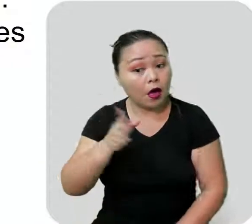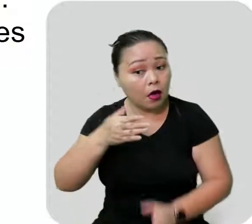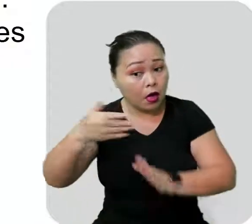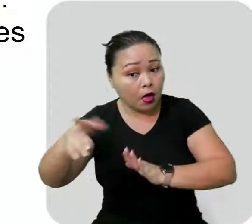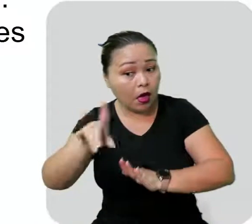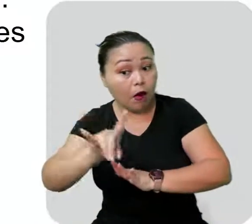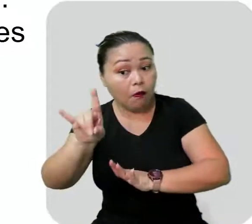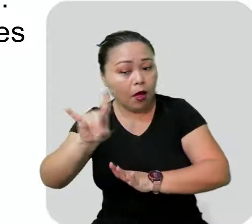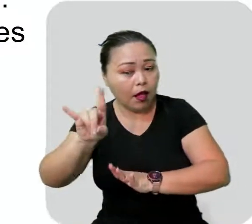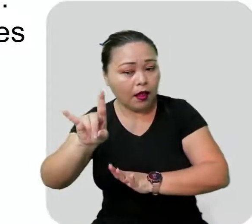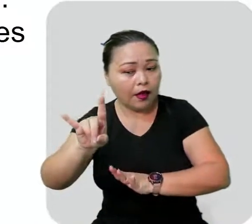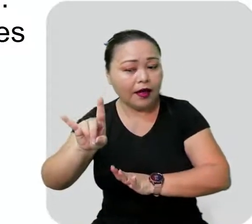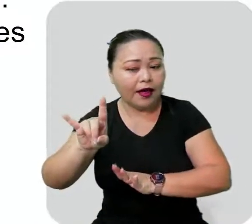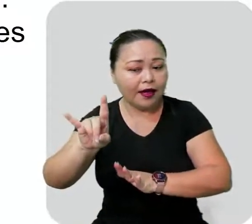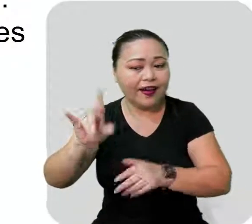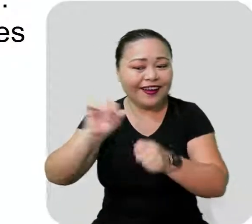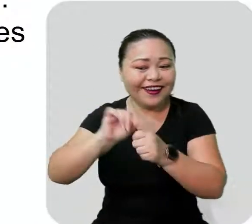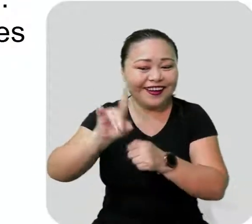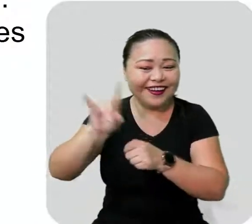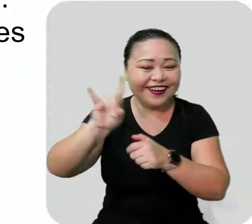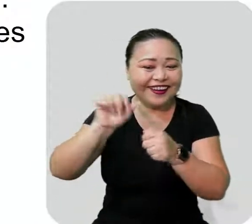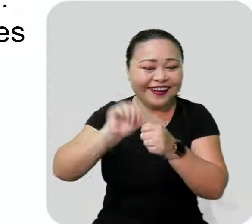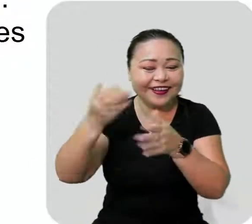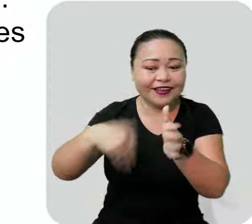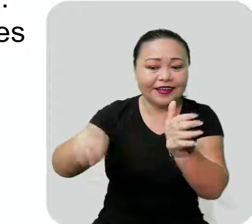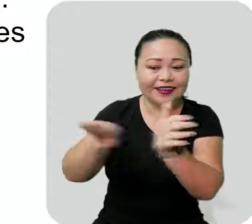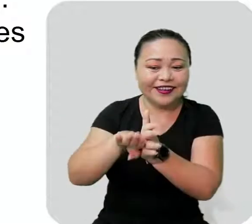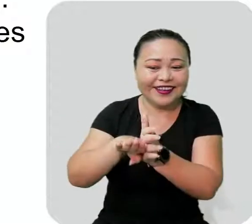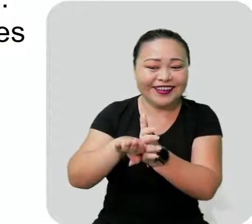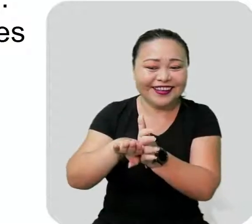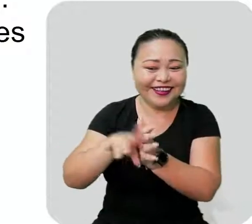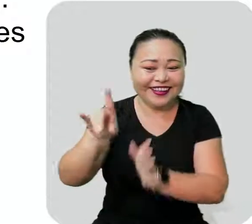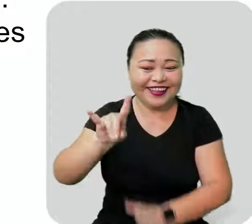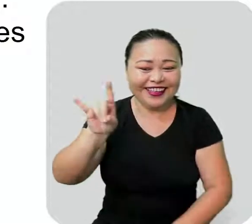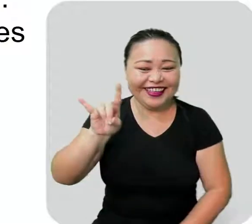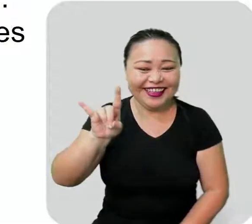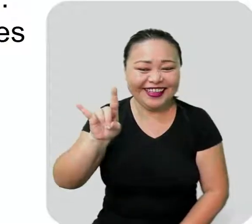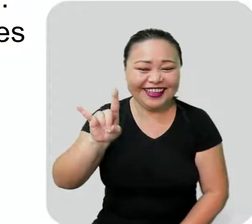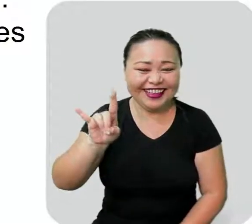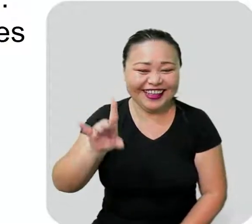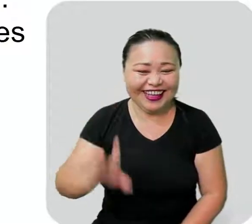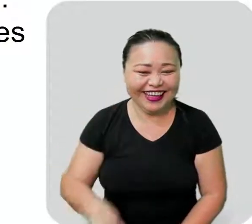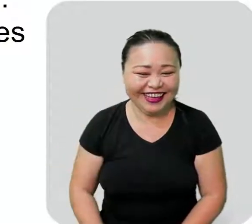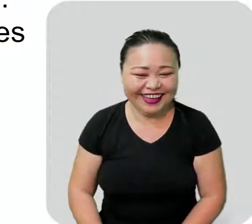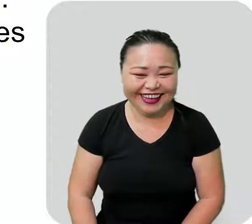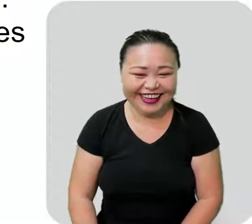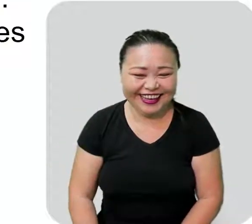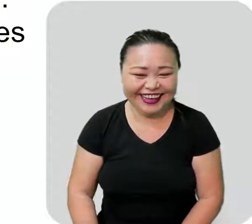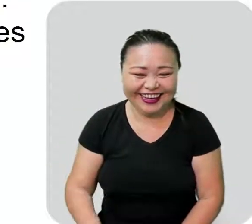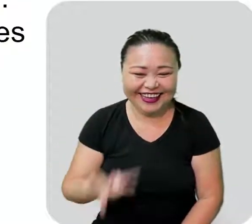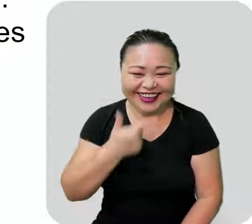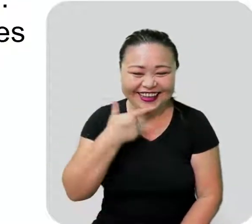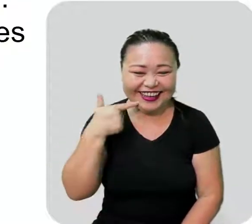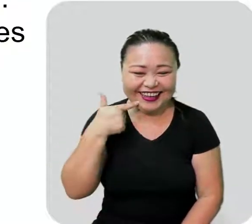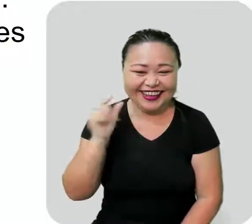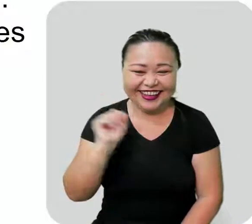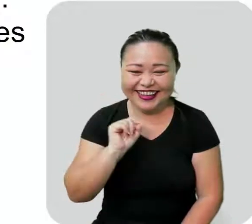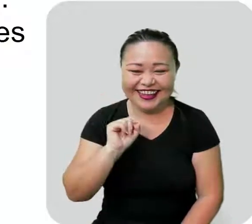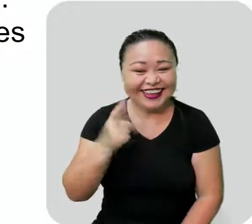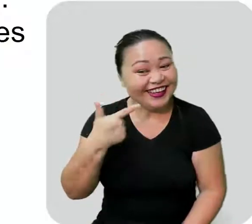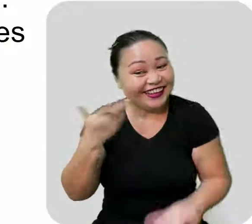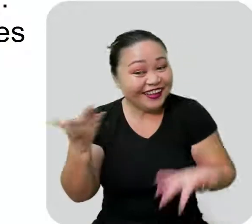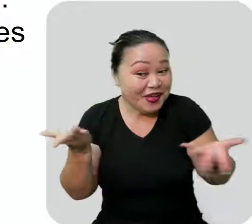na Bolívia aí na Bolívia você chega ali na ixi eu falei Bolívia na sua graça Olha aí aí